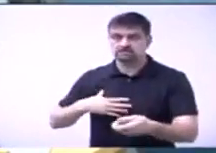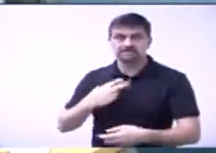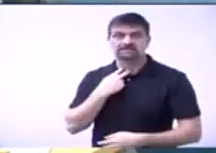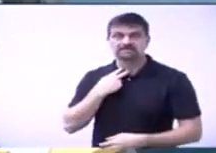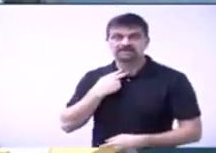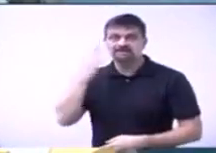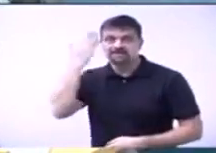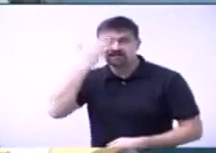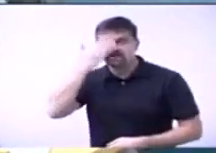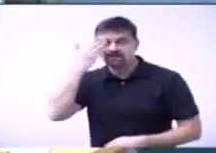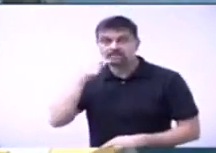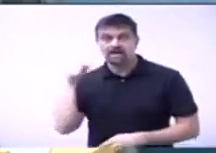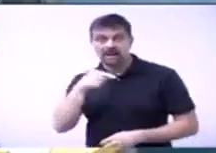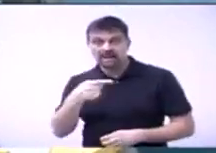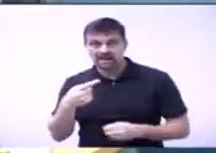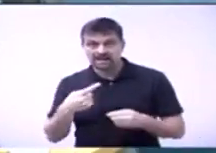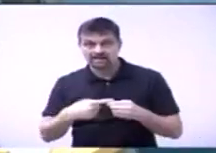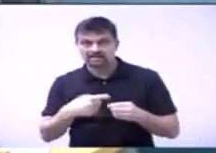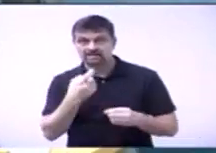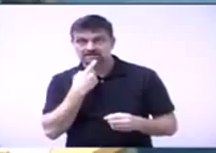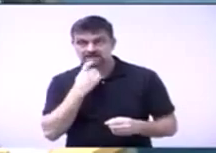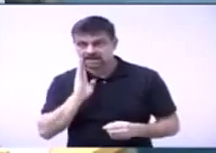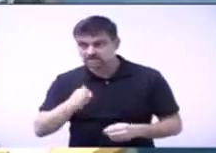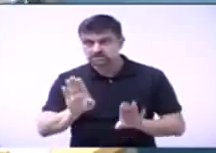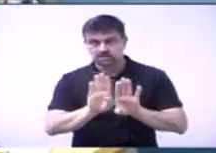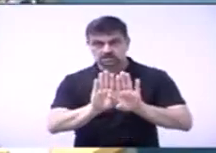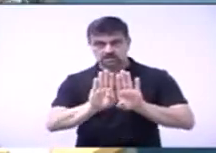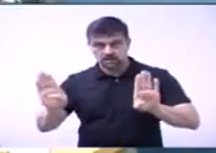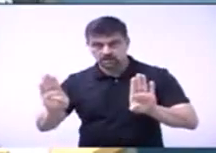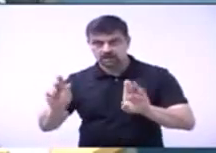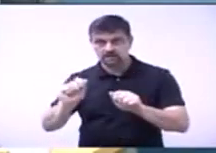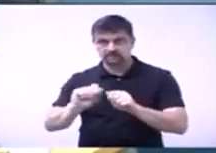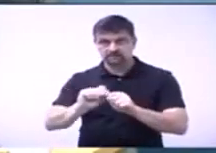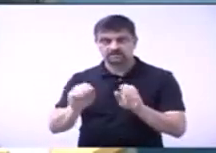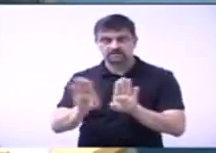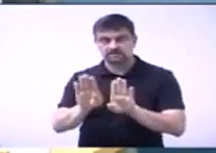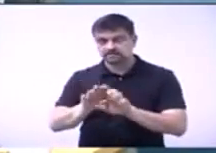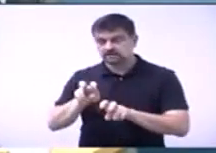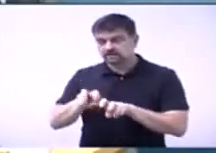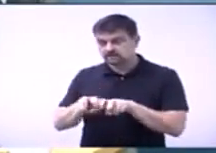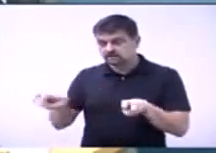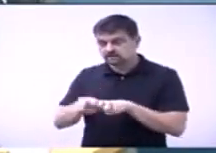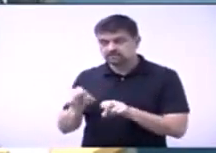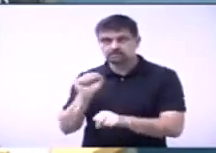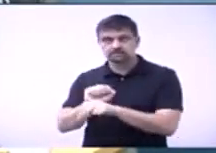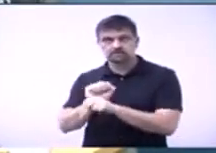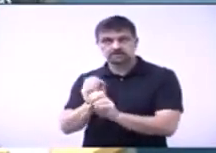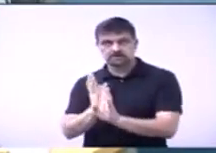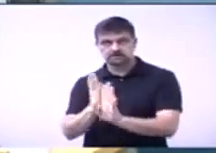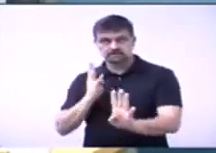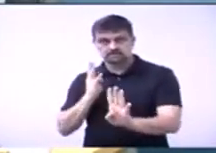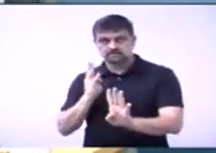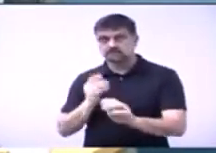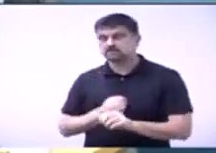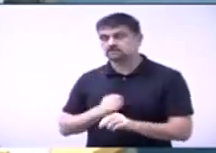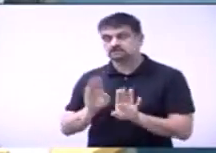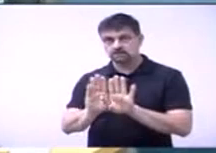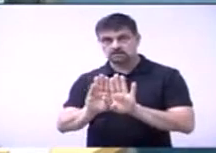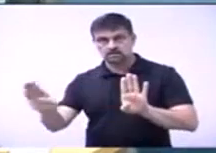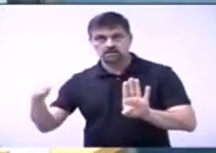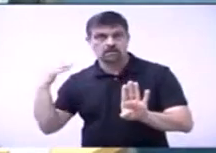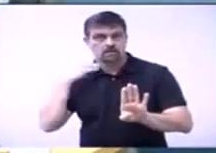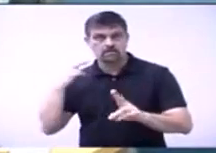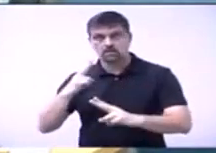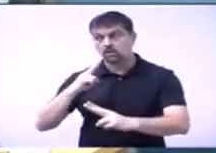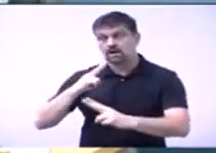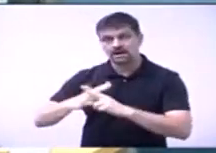a exemplo de Campinas, que já tinha as divisórias que separavam, inclusive, quem estava na fila aguardando, e alguns bancos, tipo a